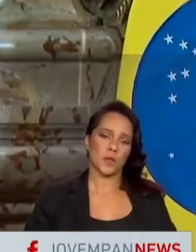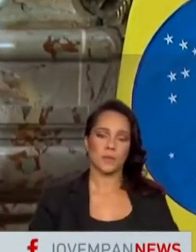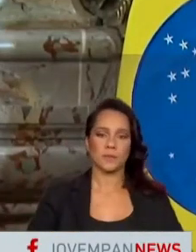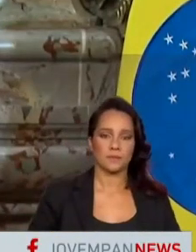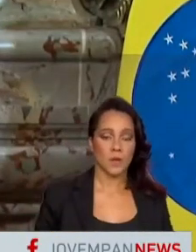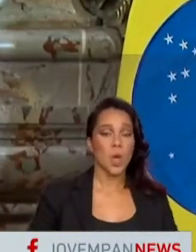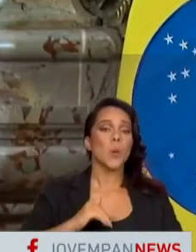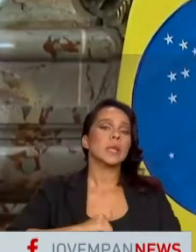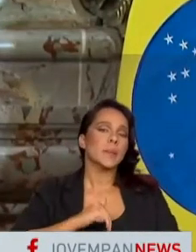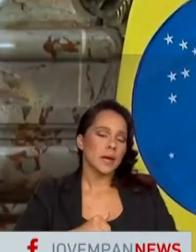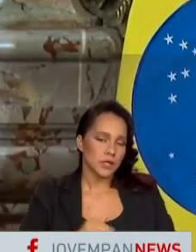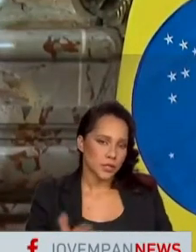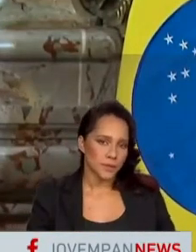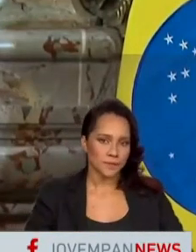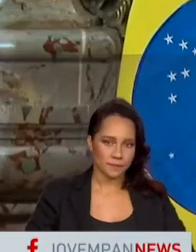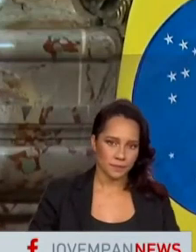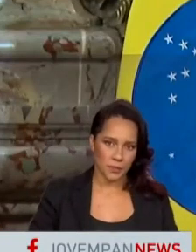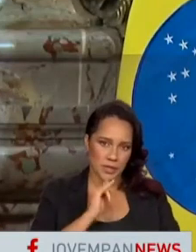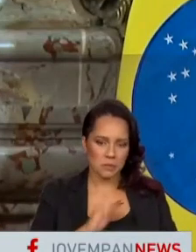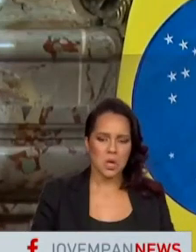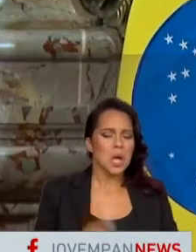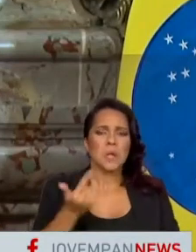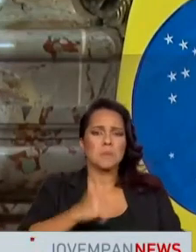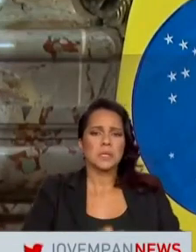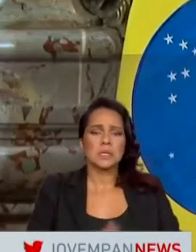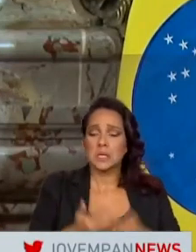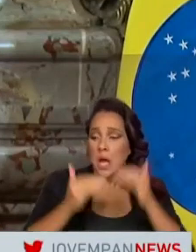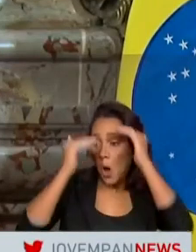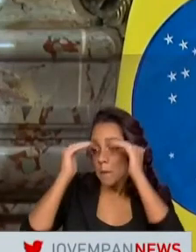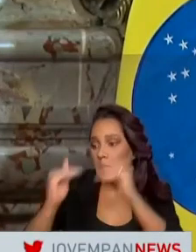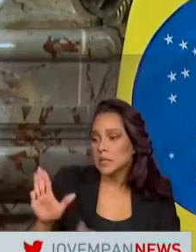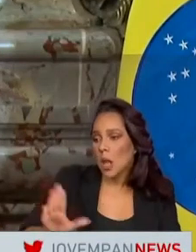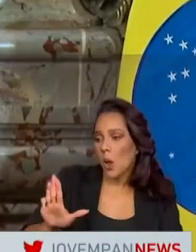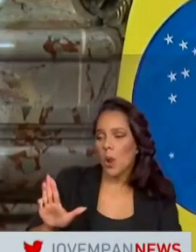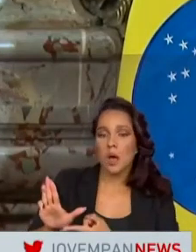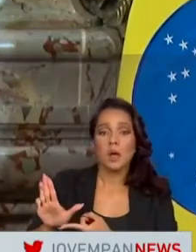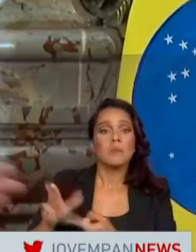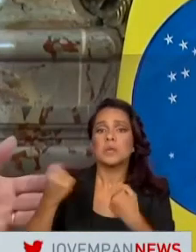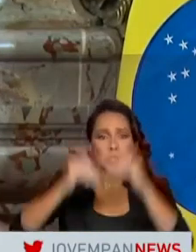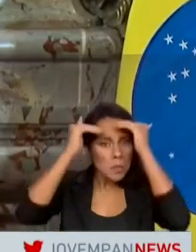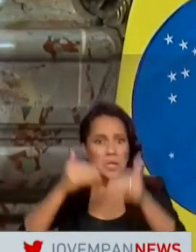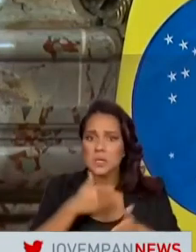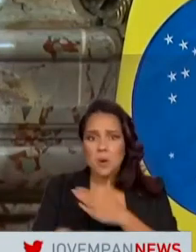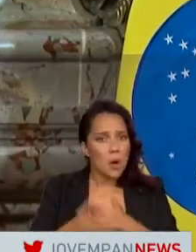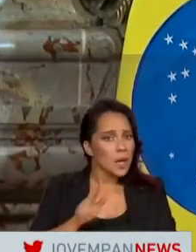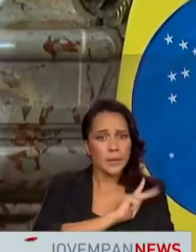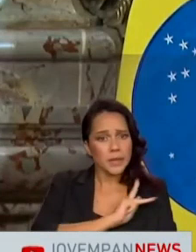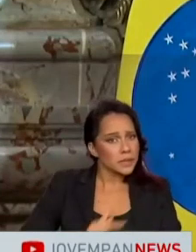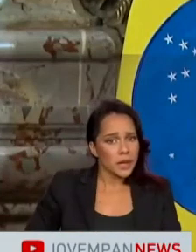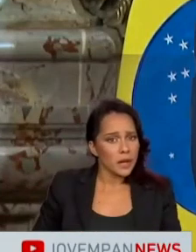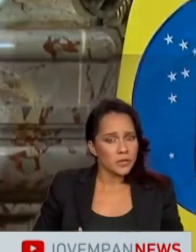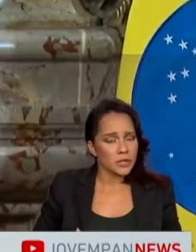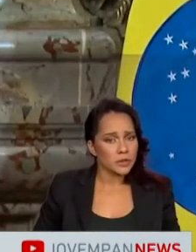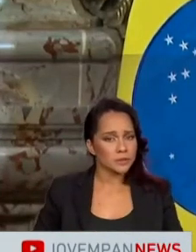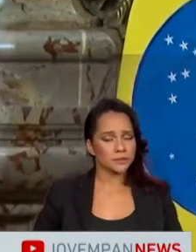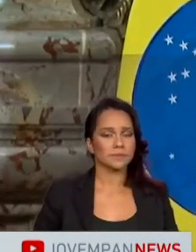O Itamaraty... Itamaraty, por exemplo... Ele não tem que servir ao Lula... Não tem que servir ao Lula... Ele tem que servir qualquer outro presidente... Tem que servir a